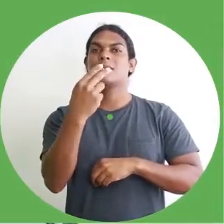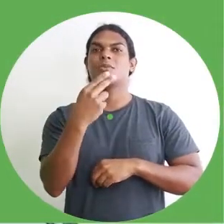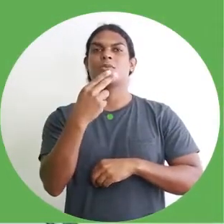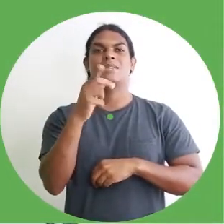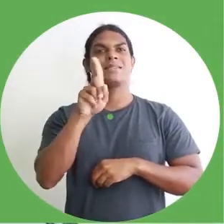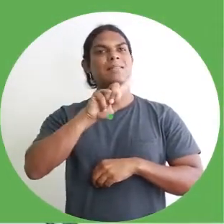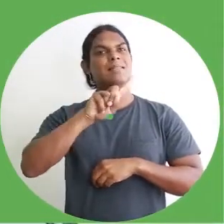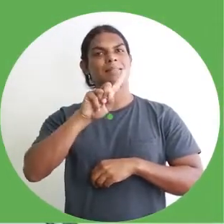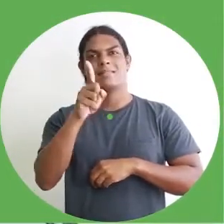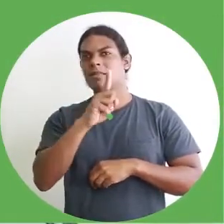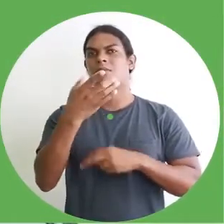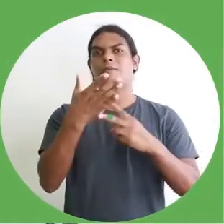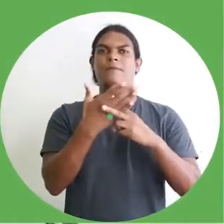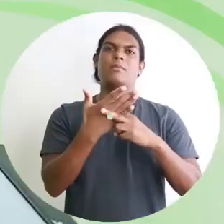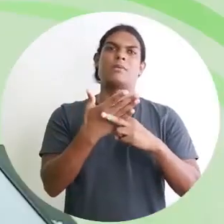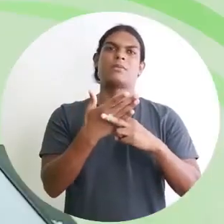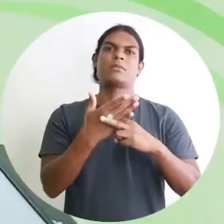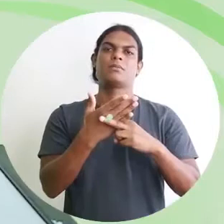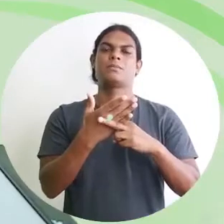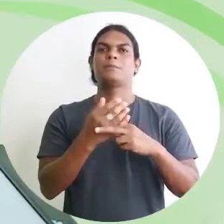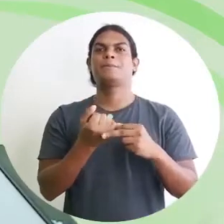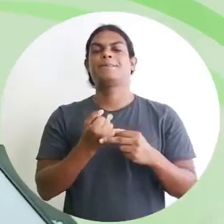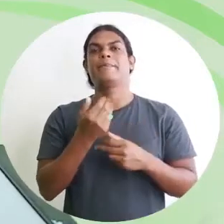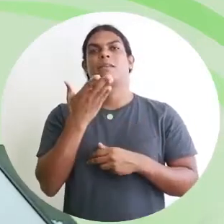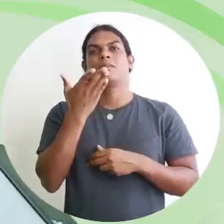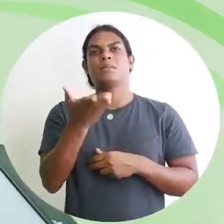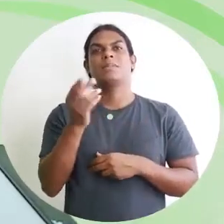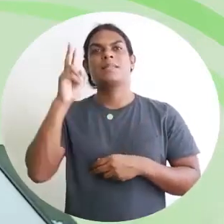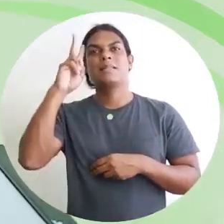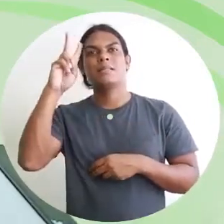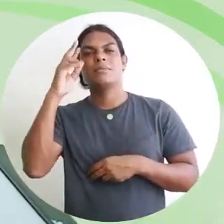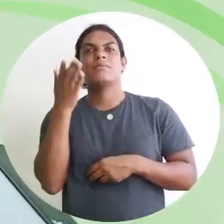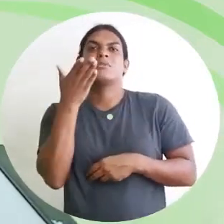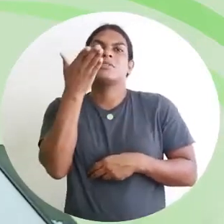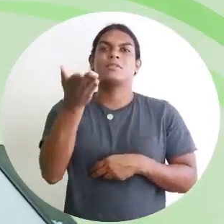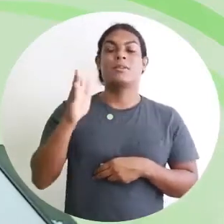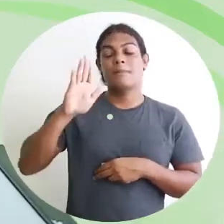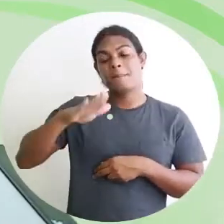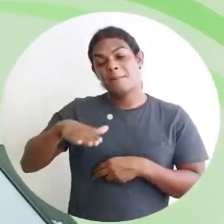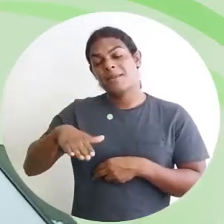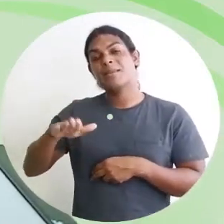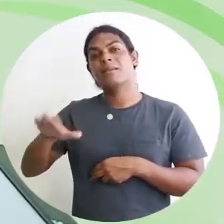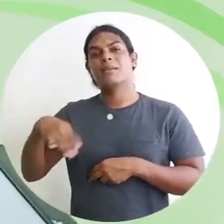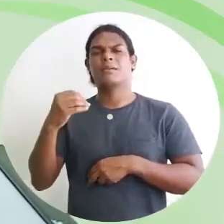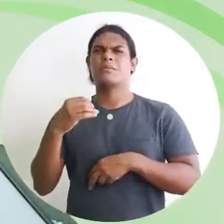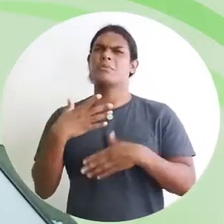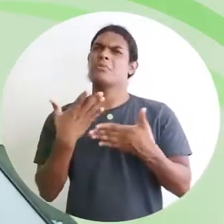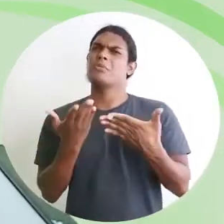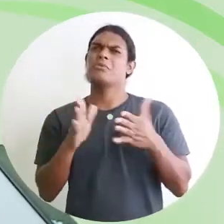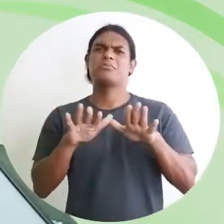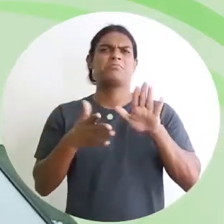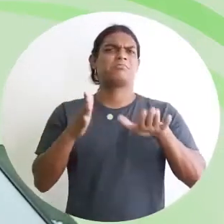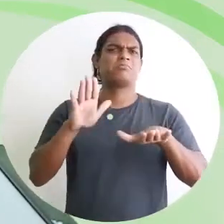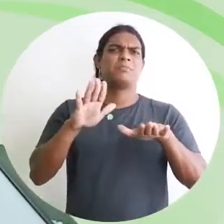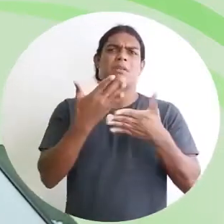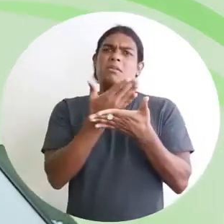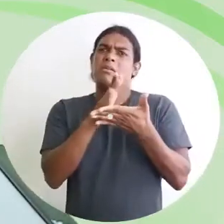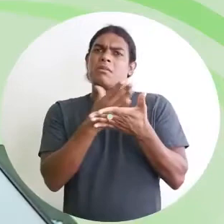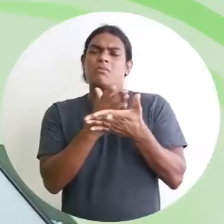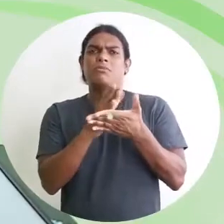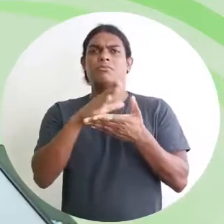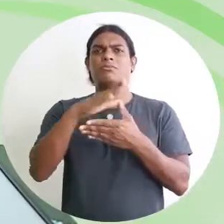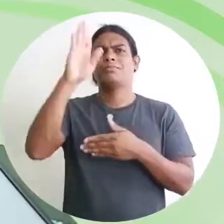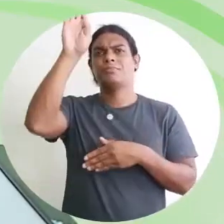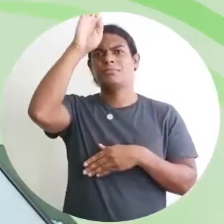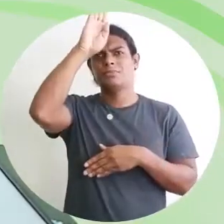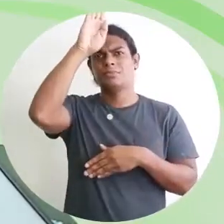gente chama não verbal. E aí eu quero que você se lembre quando você era pequeno, ou você lembre de algum sobrinho ou filho seu,